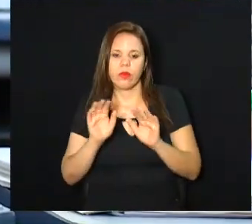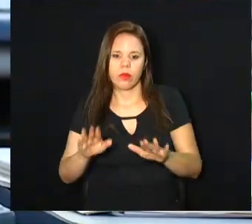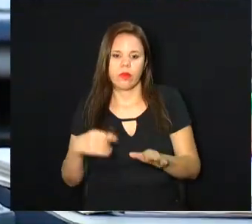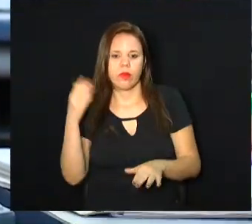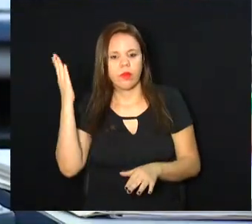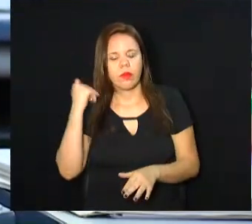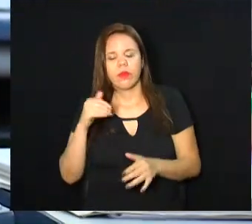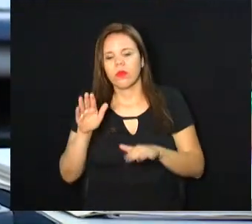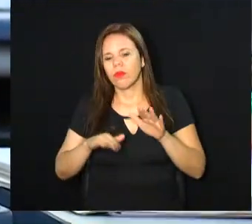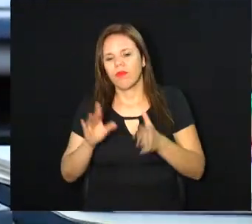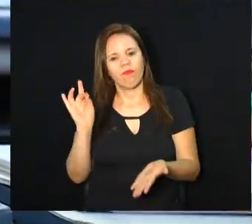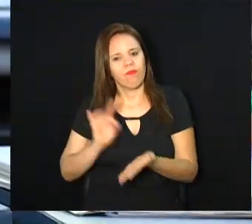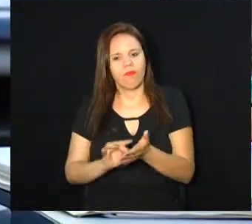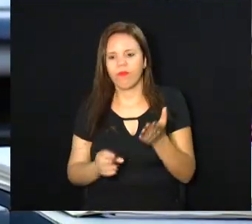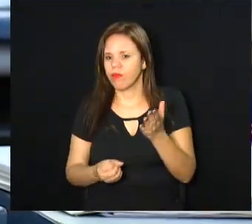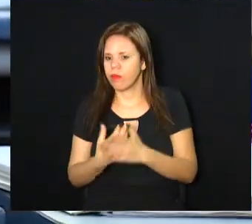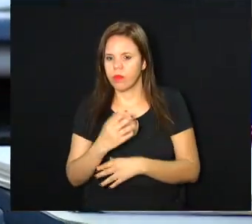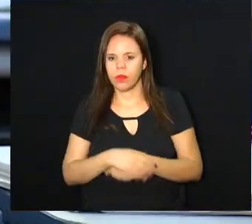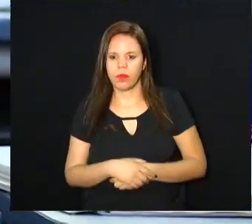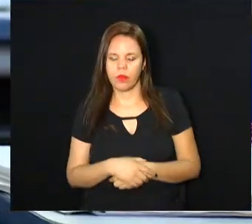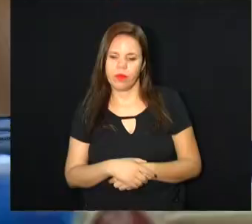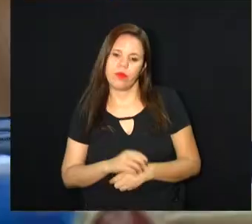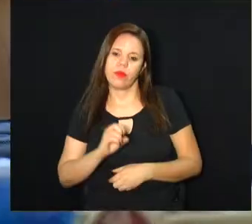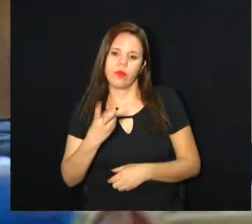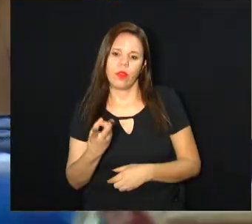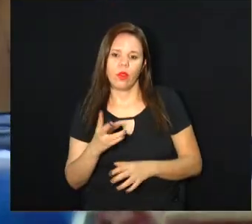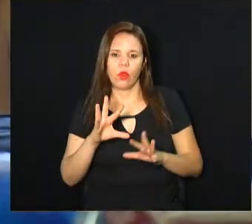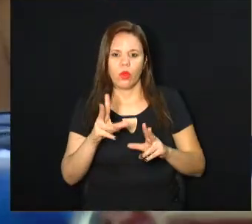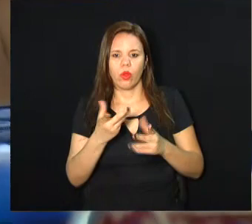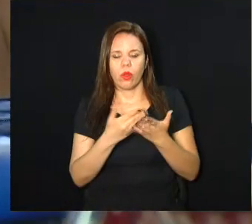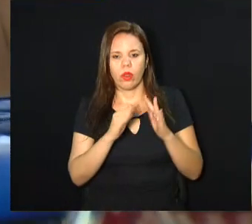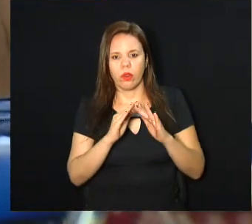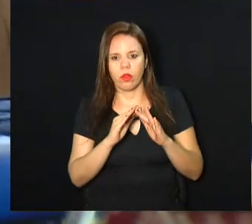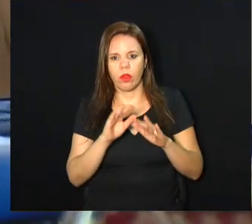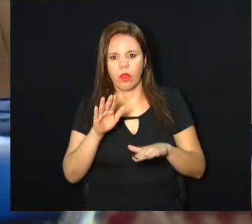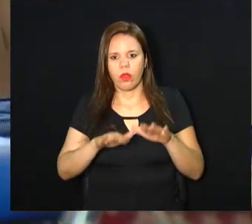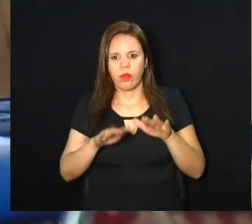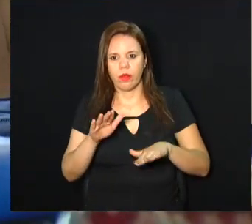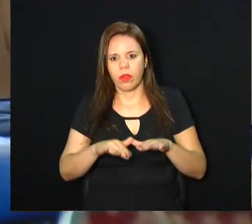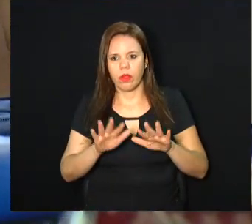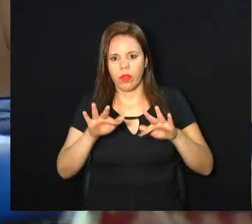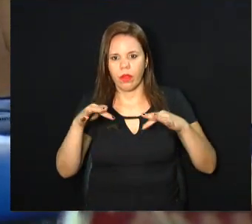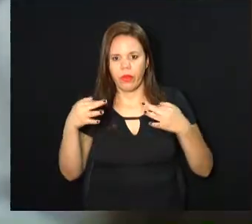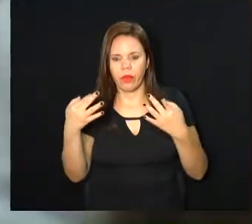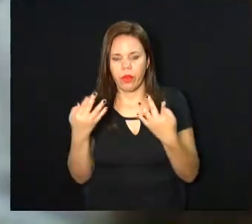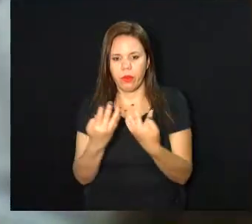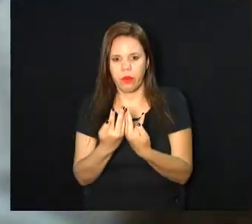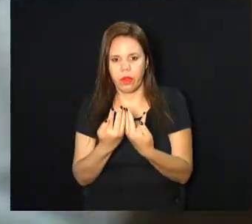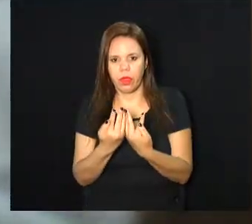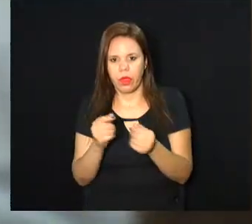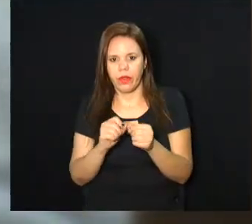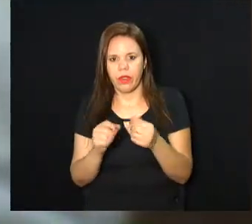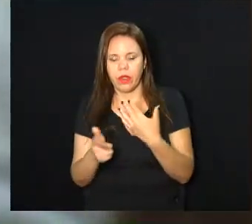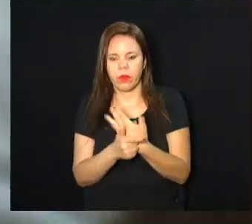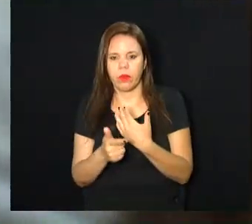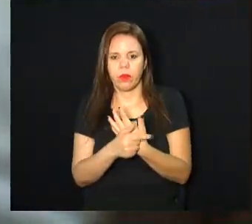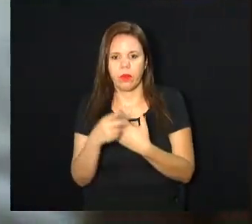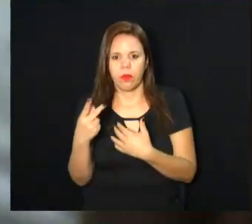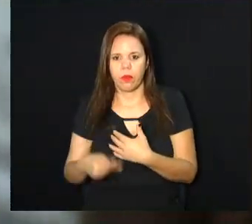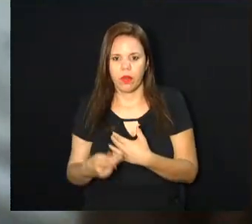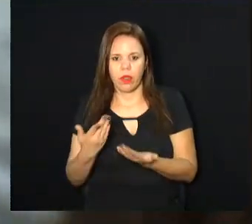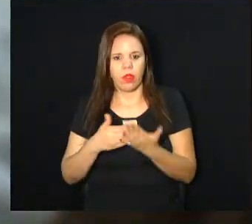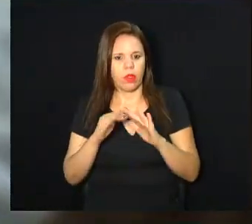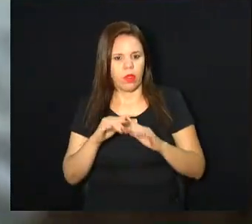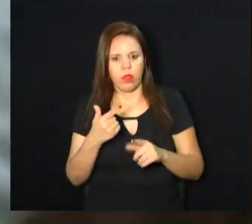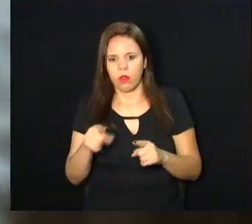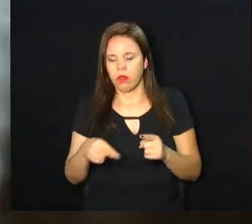sabe que essa não é a realidade. Ou fica tudo para a escola, ou muitas vezes a família acaba fazendo esse papel, porque a escola também não tem